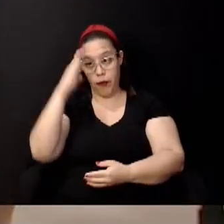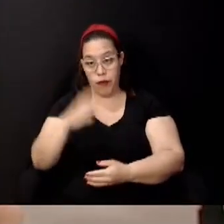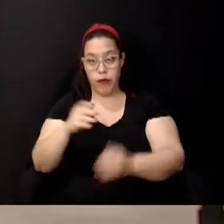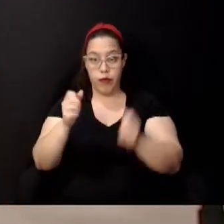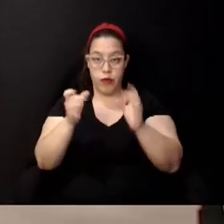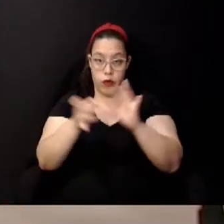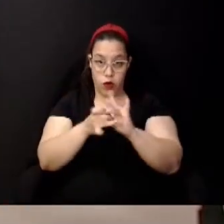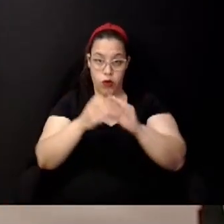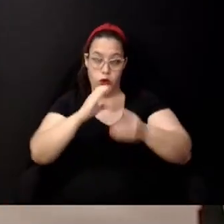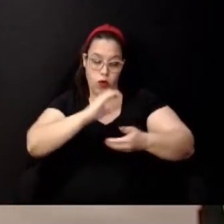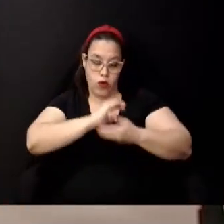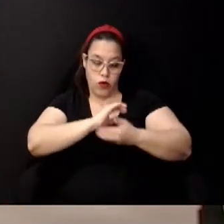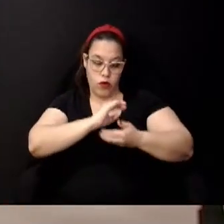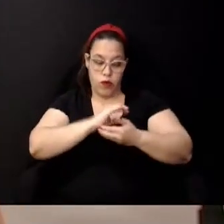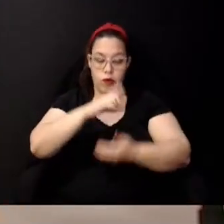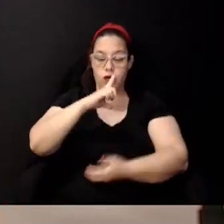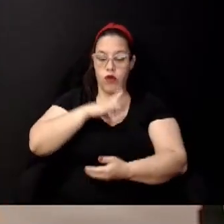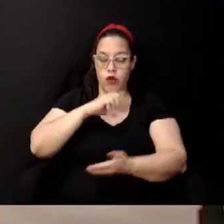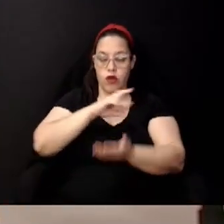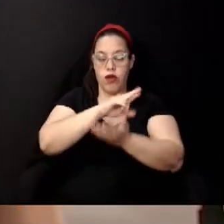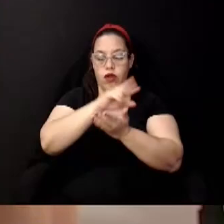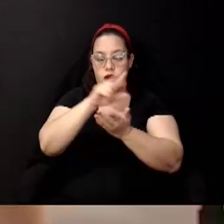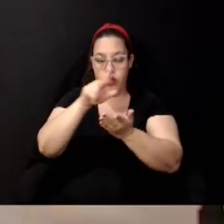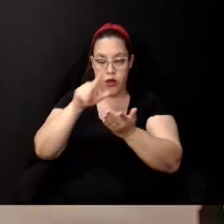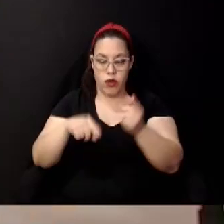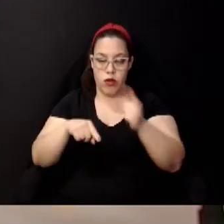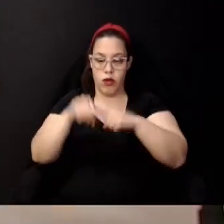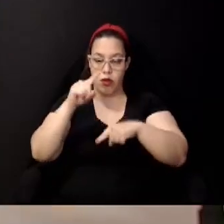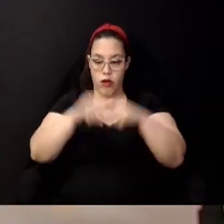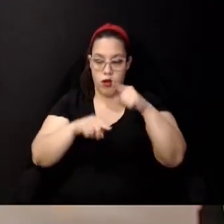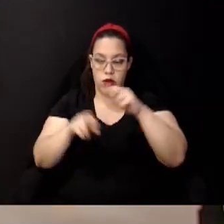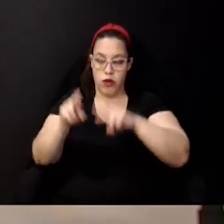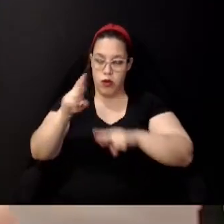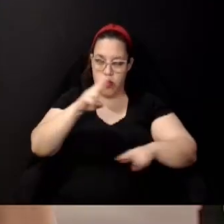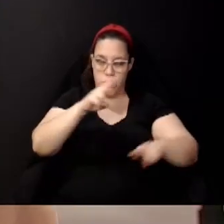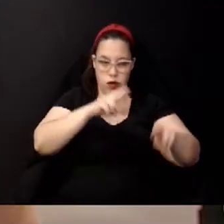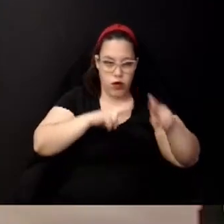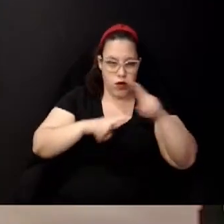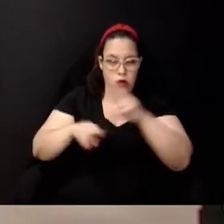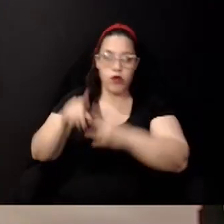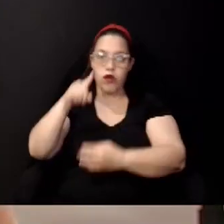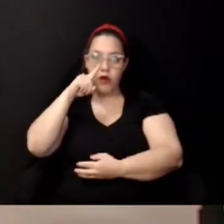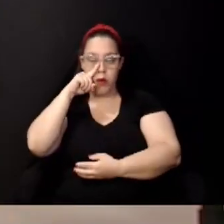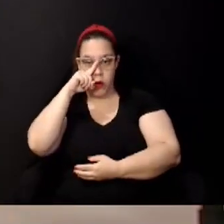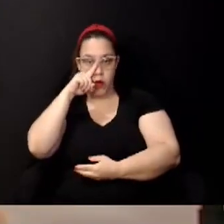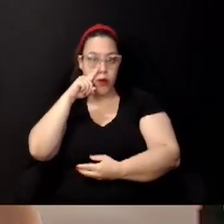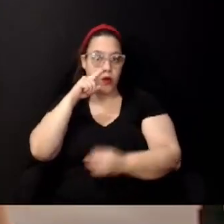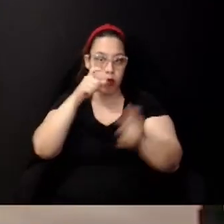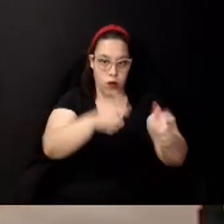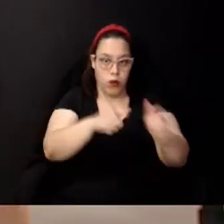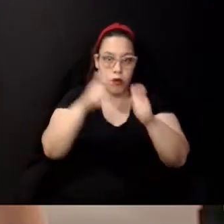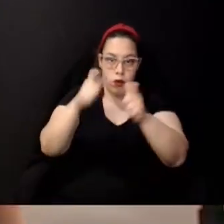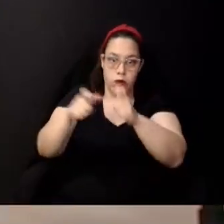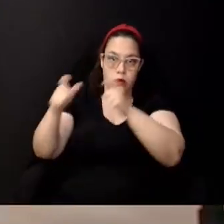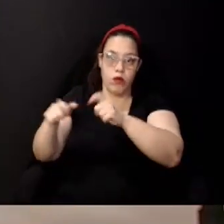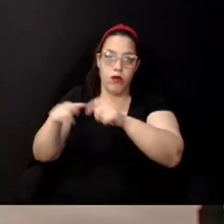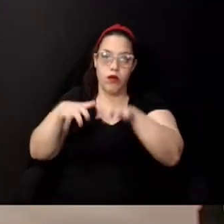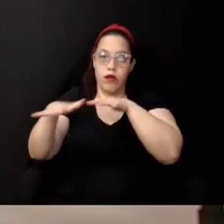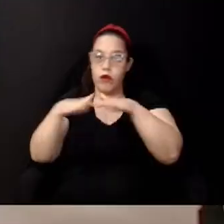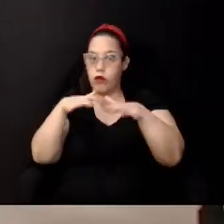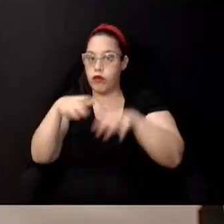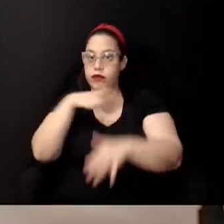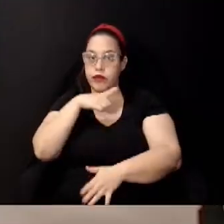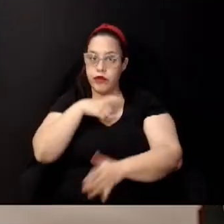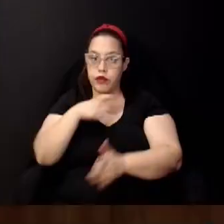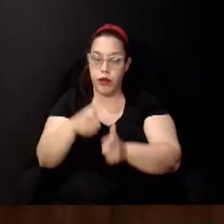Civil tem uma série de equipamentos para fazer o monitoramento de risco de lugares e momentos em que você tem mais